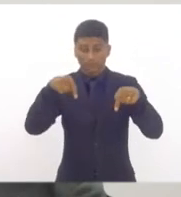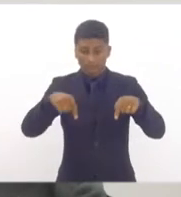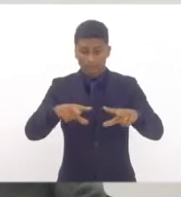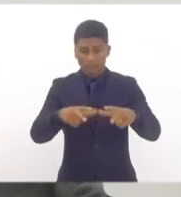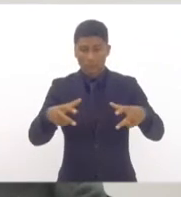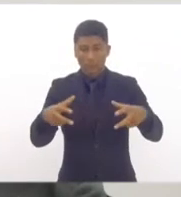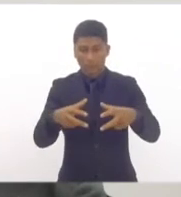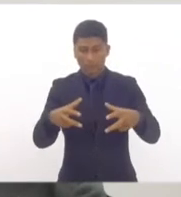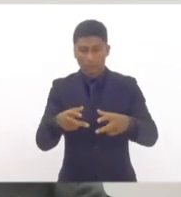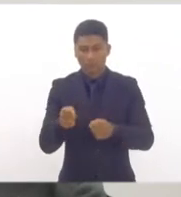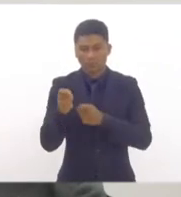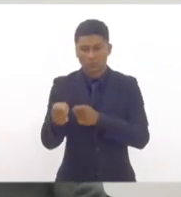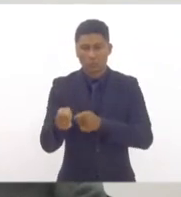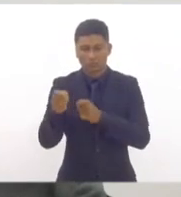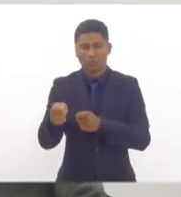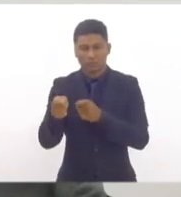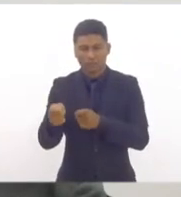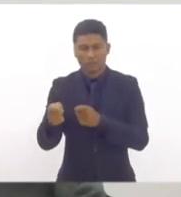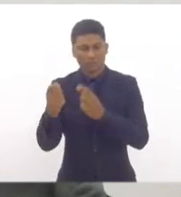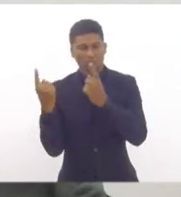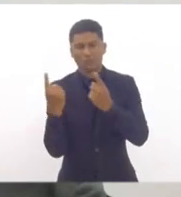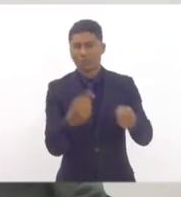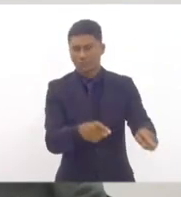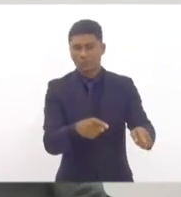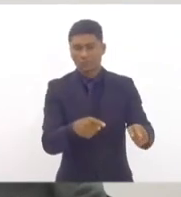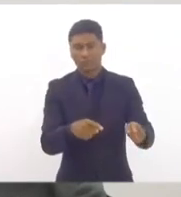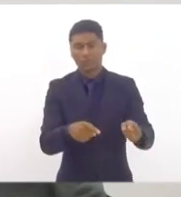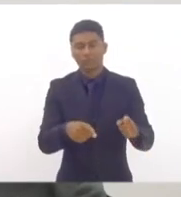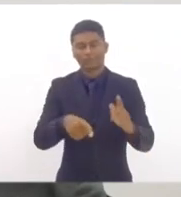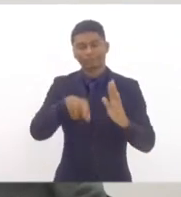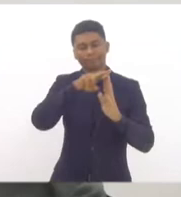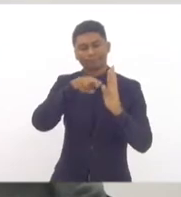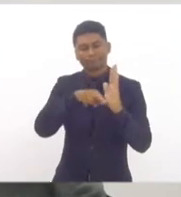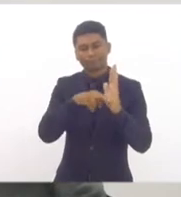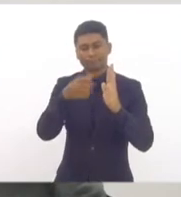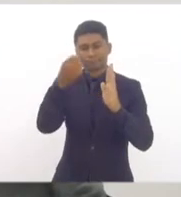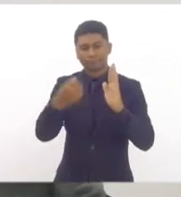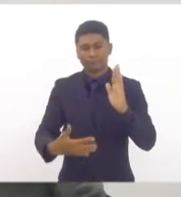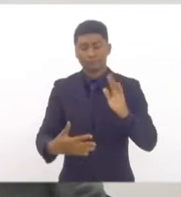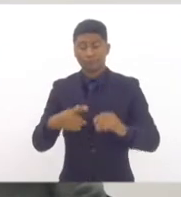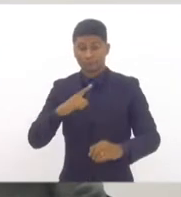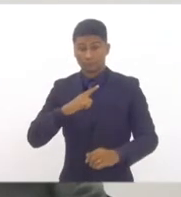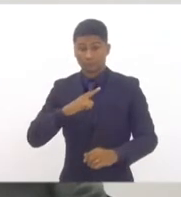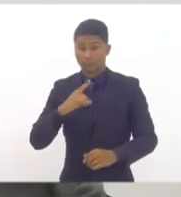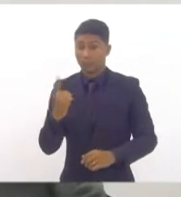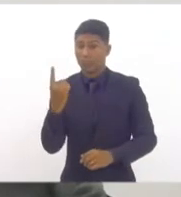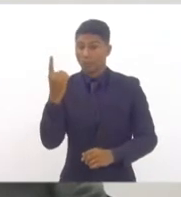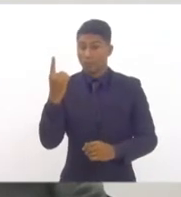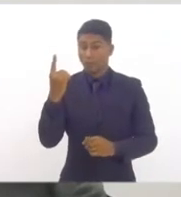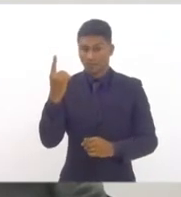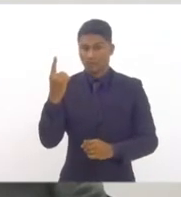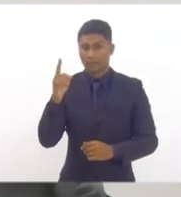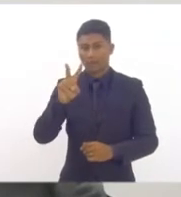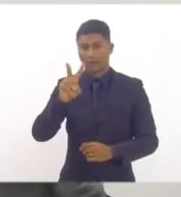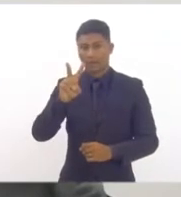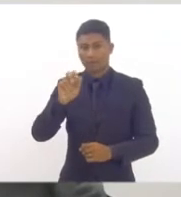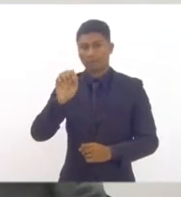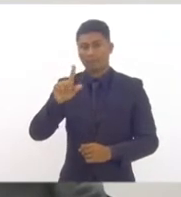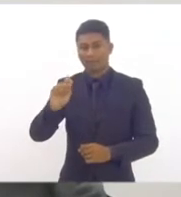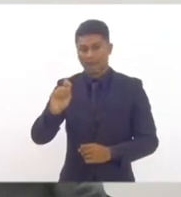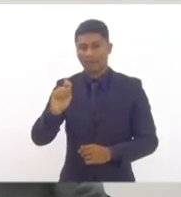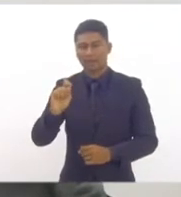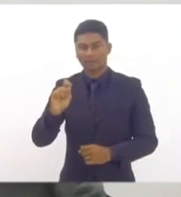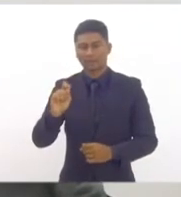Prevenção e Combate à Tortura, essa será uma eleição com uma vaga reservada para pessoas negras ou